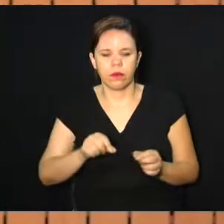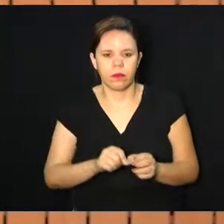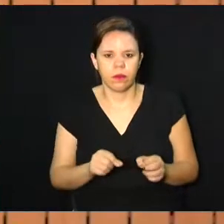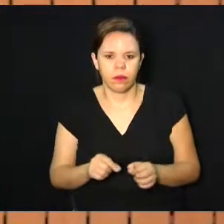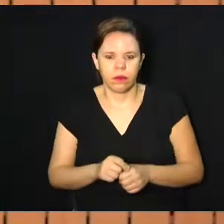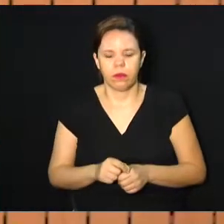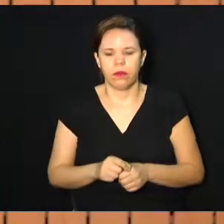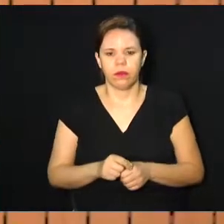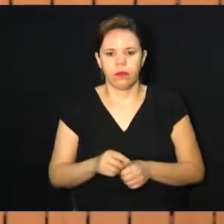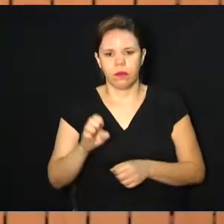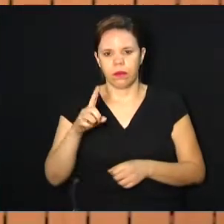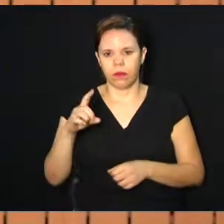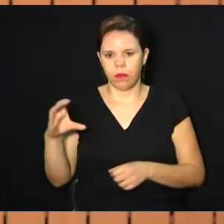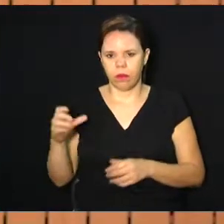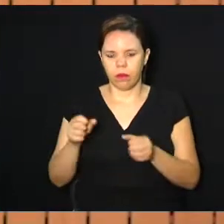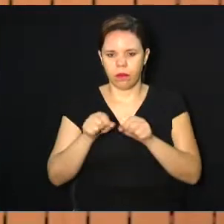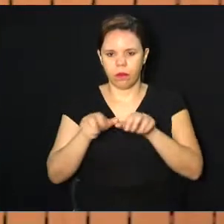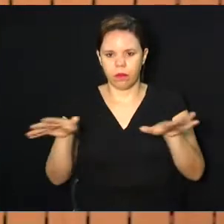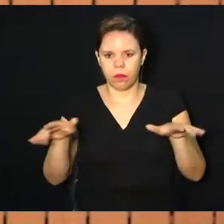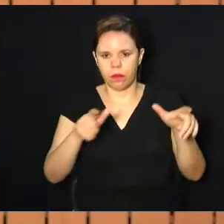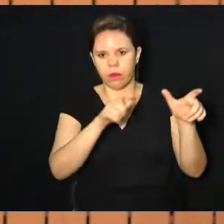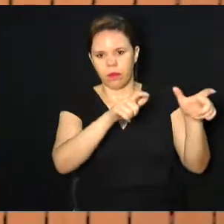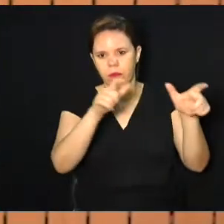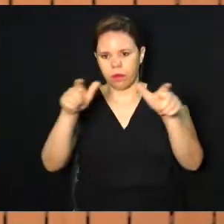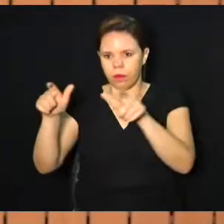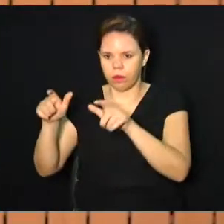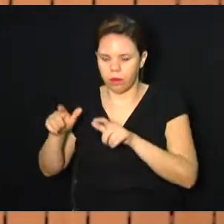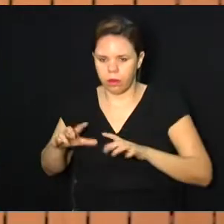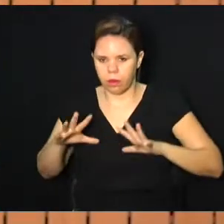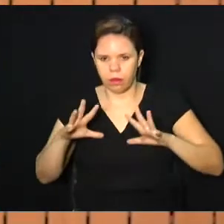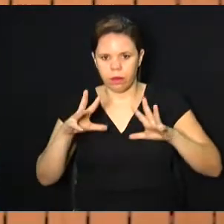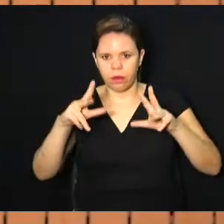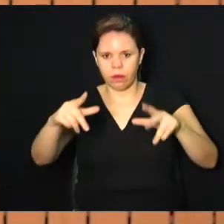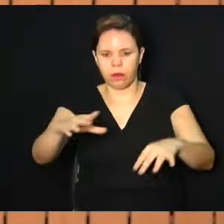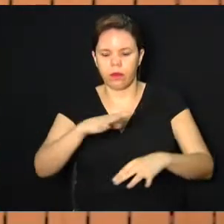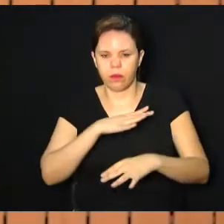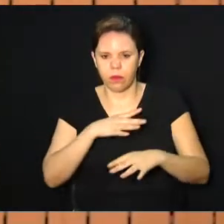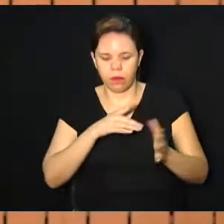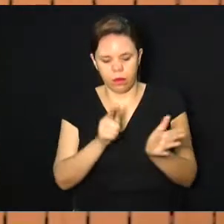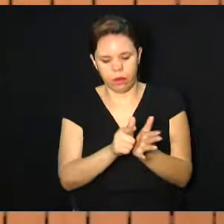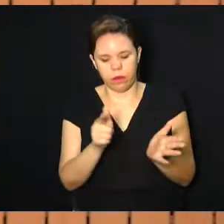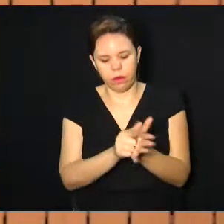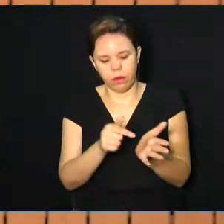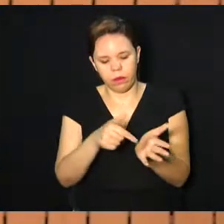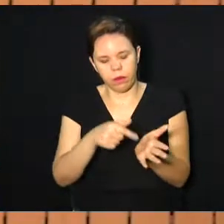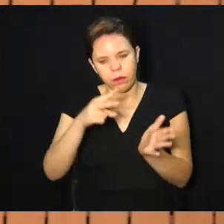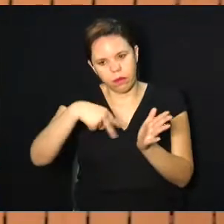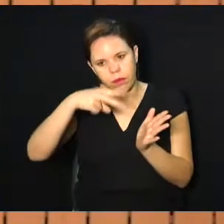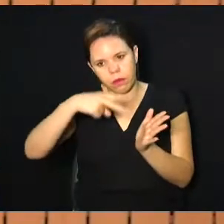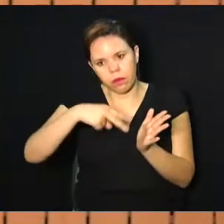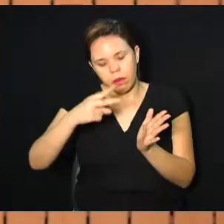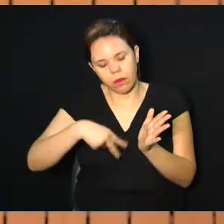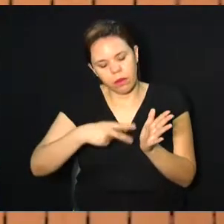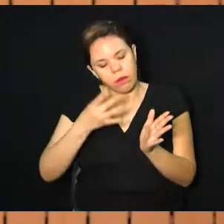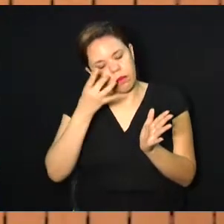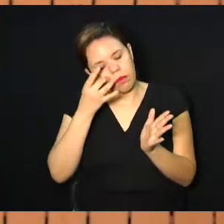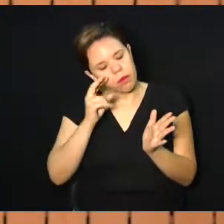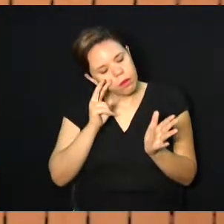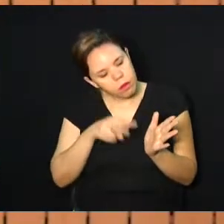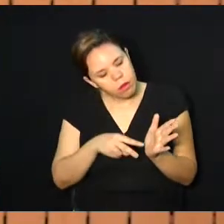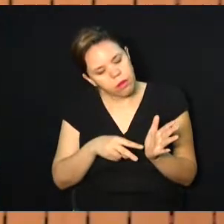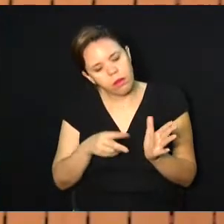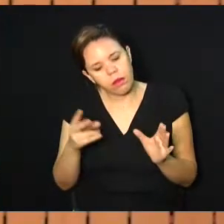que distribuirá em pontos espalhados por toda a cidade um formulário físico em papel para que a população